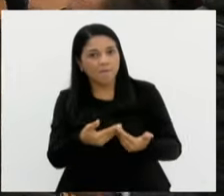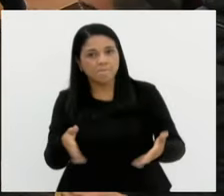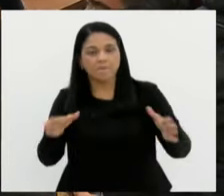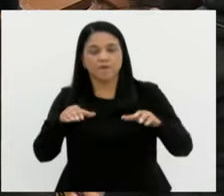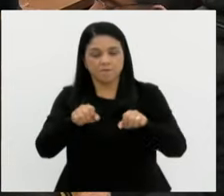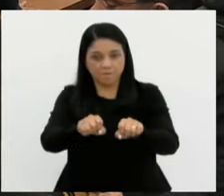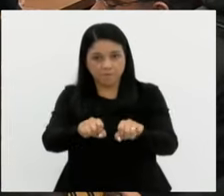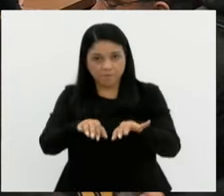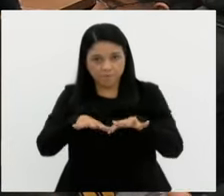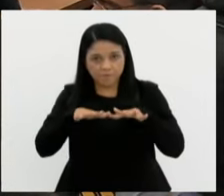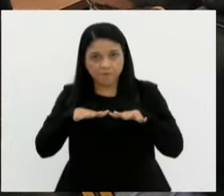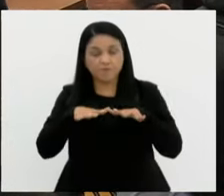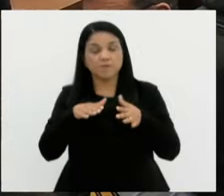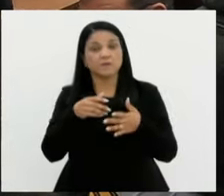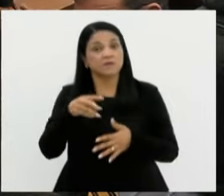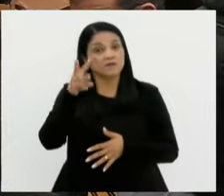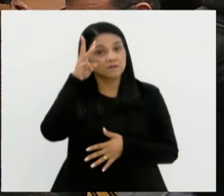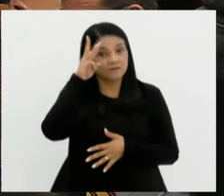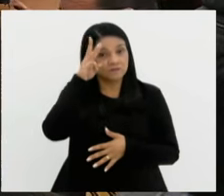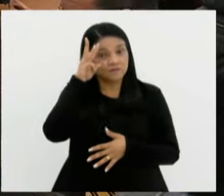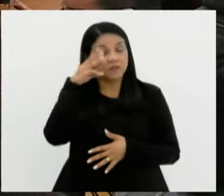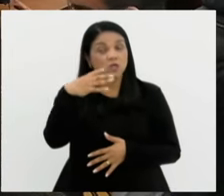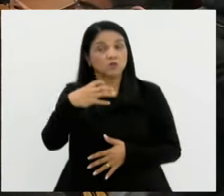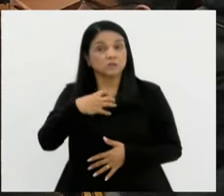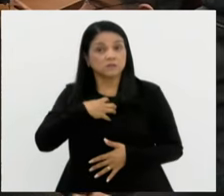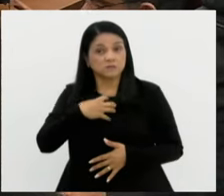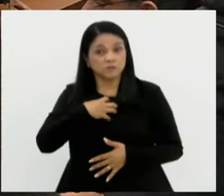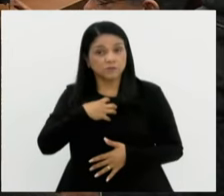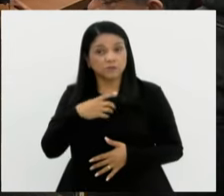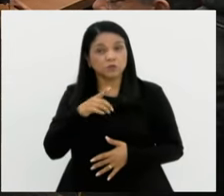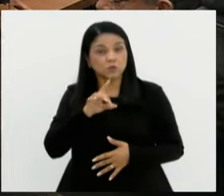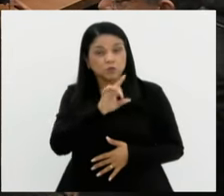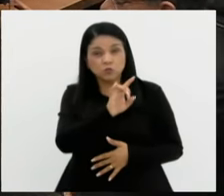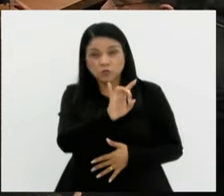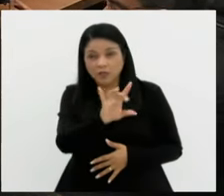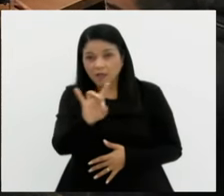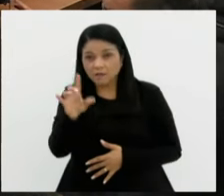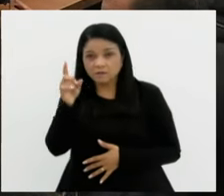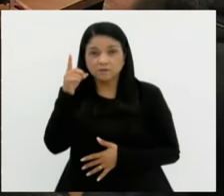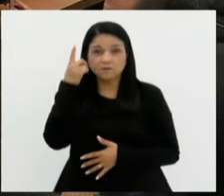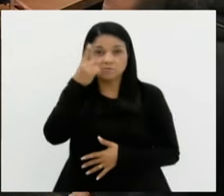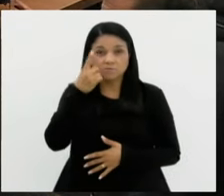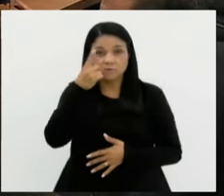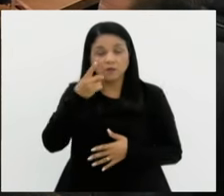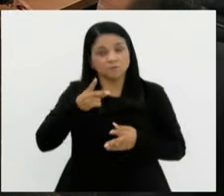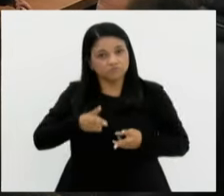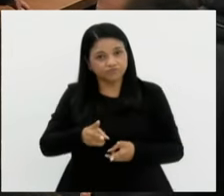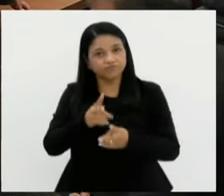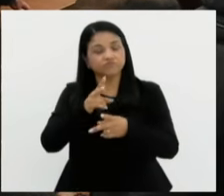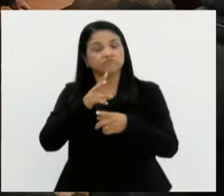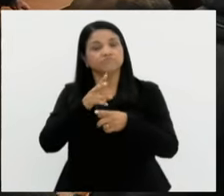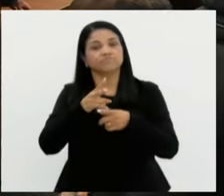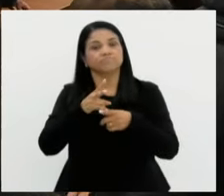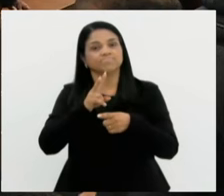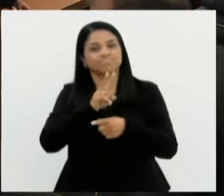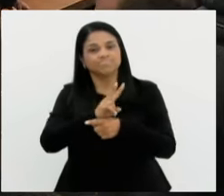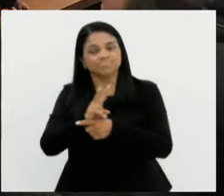Tiradentes, que era um sentimento de todos os deputados, o espírito, a necessidade de preservação de